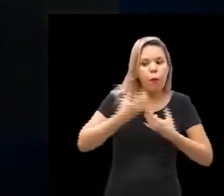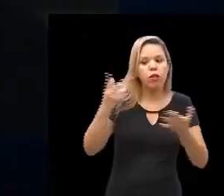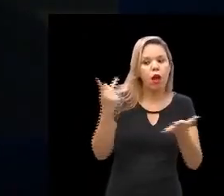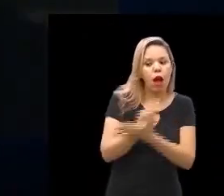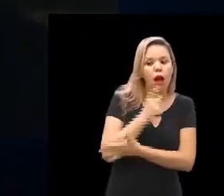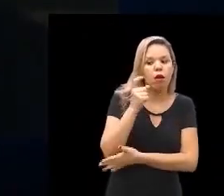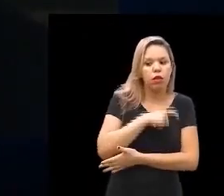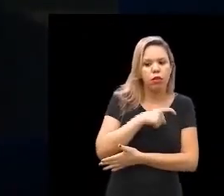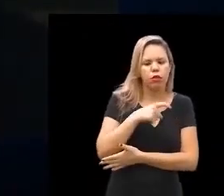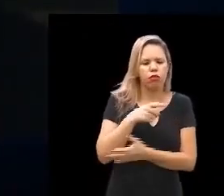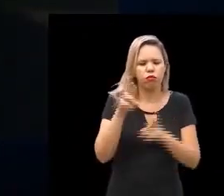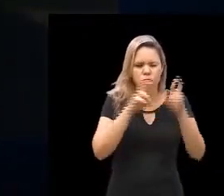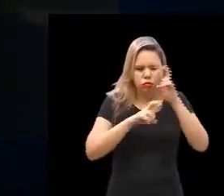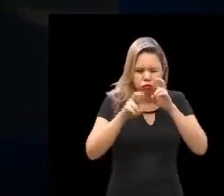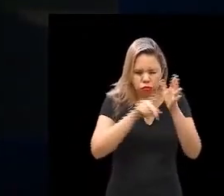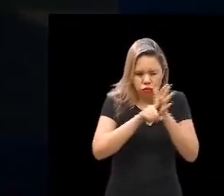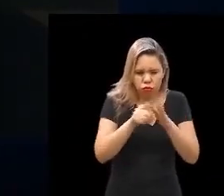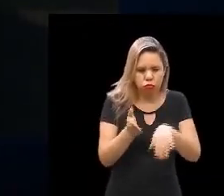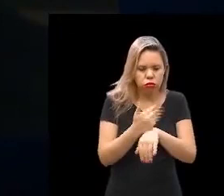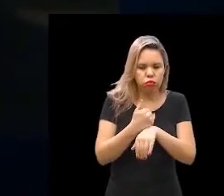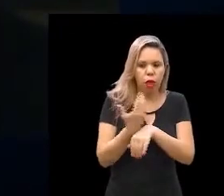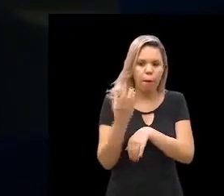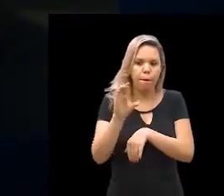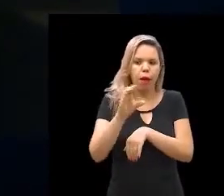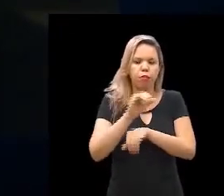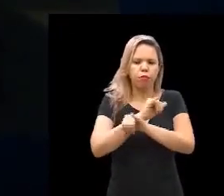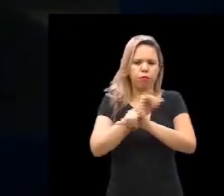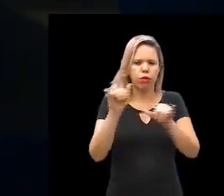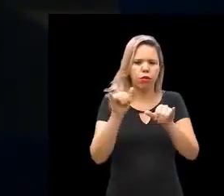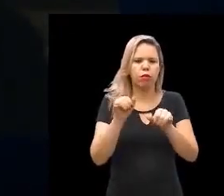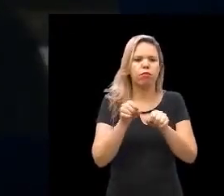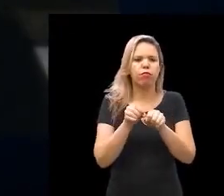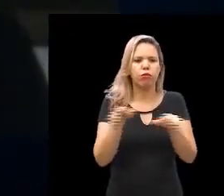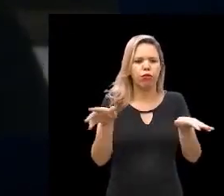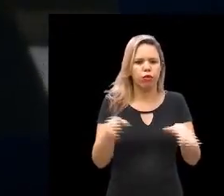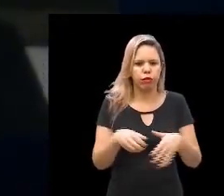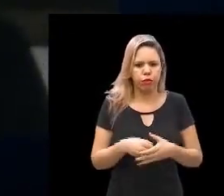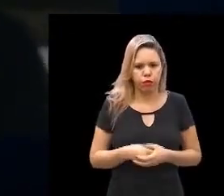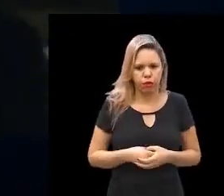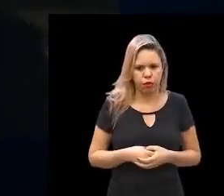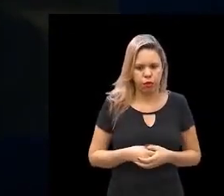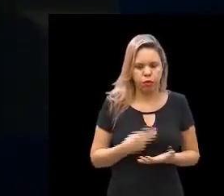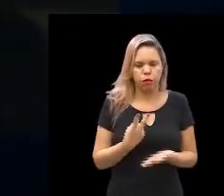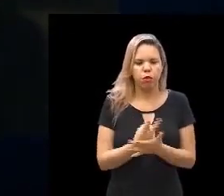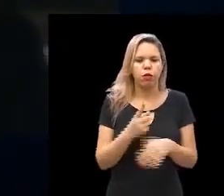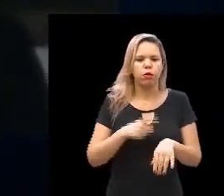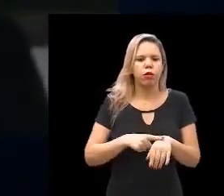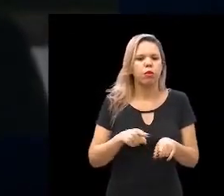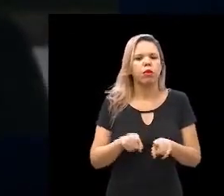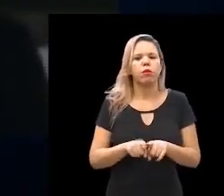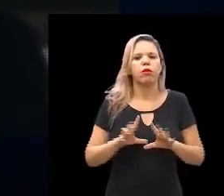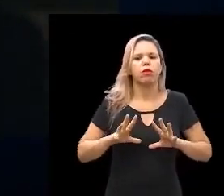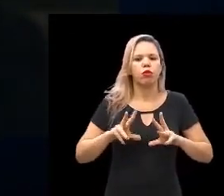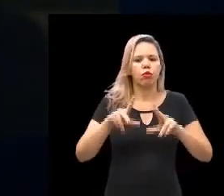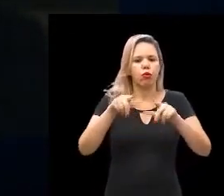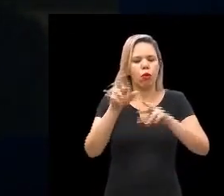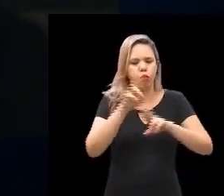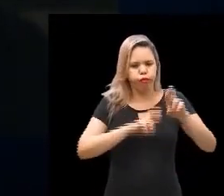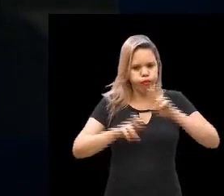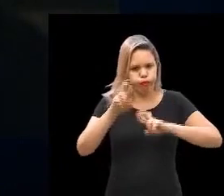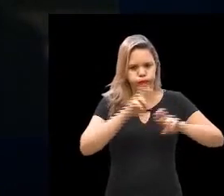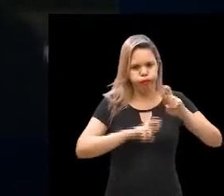e, se possível, checar a informação antes de replicá-la. E, ao mesmo tempo, toda uma